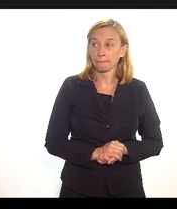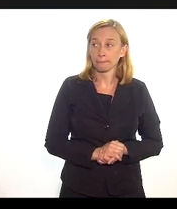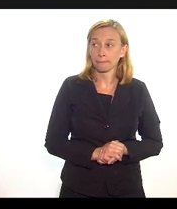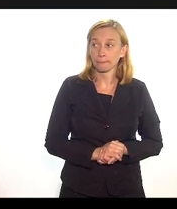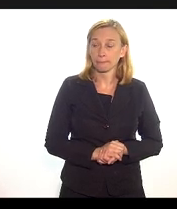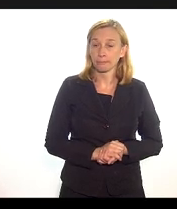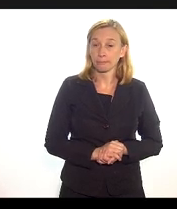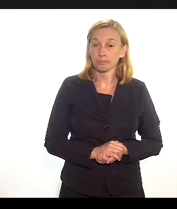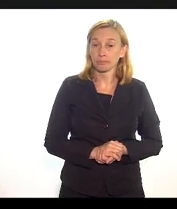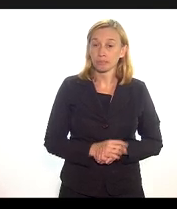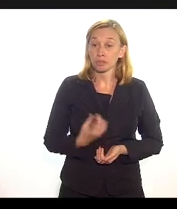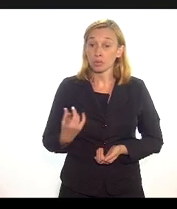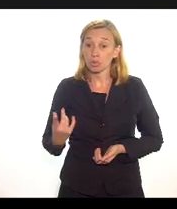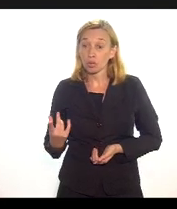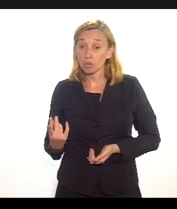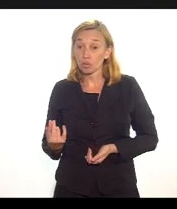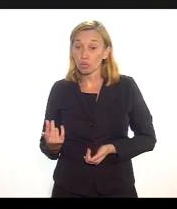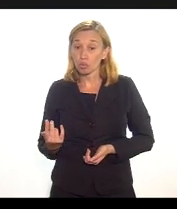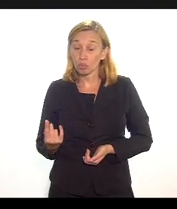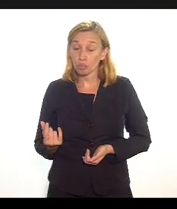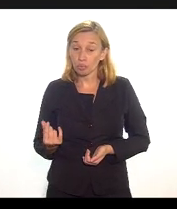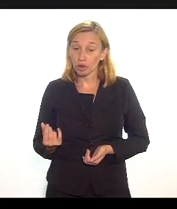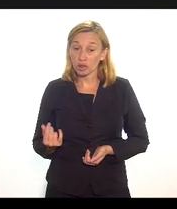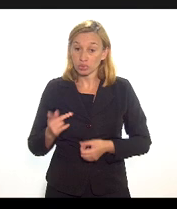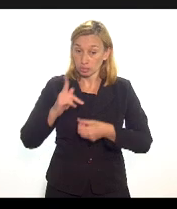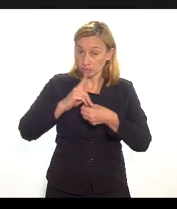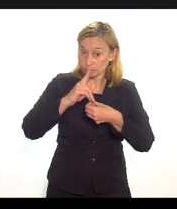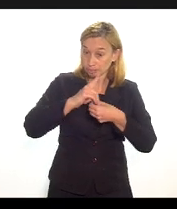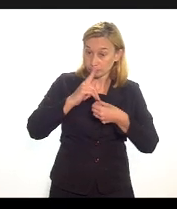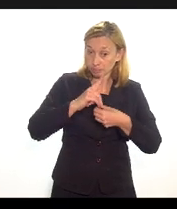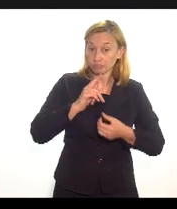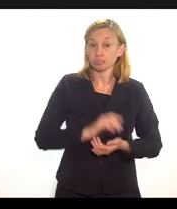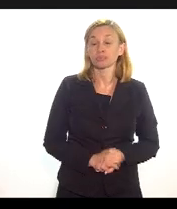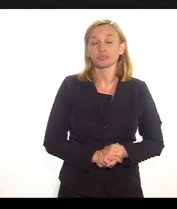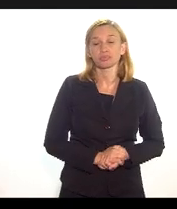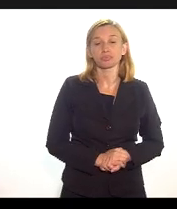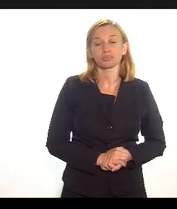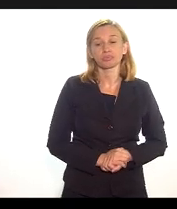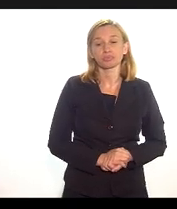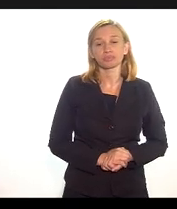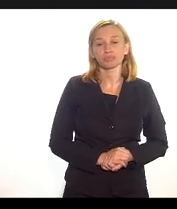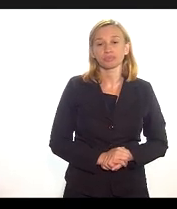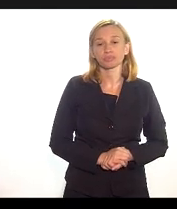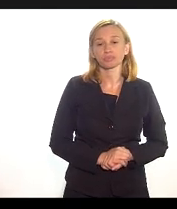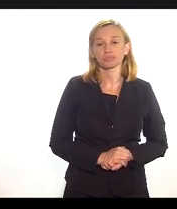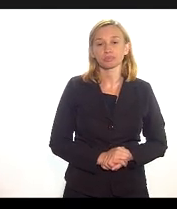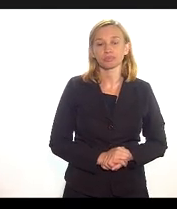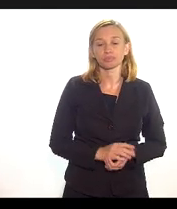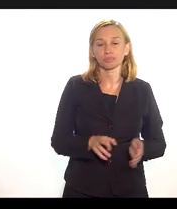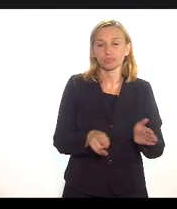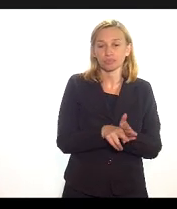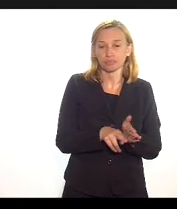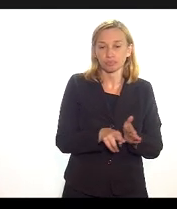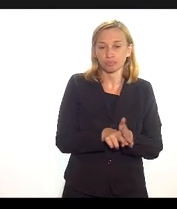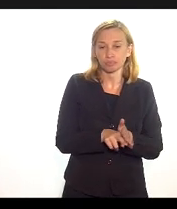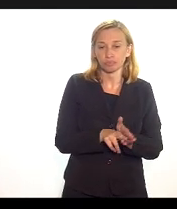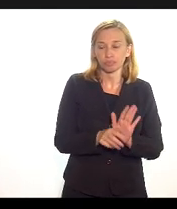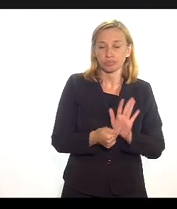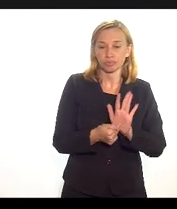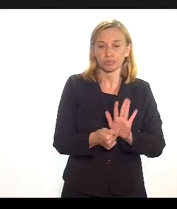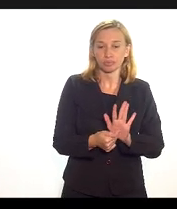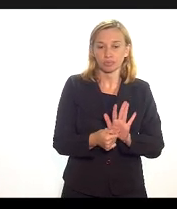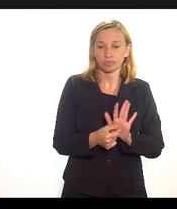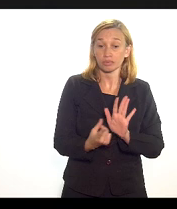o valor do petróleo, né? Face às resoluções que definiam o preço